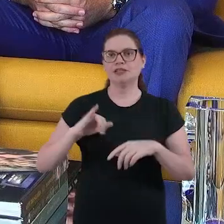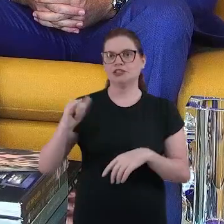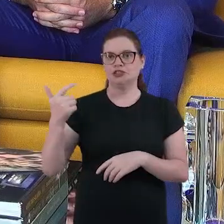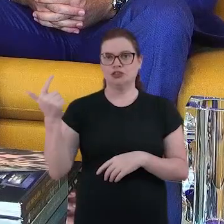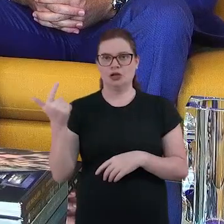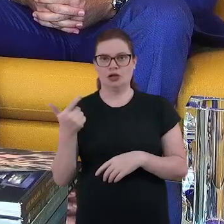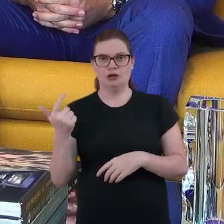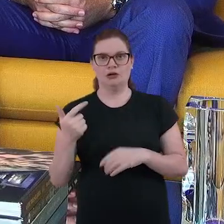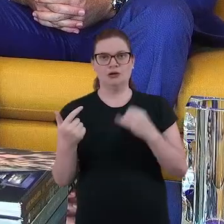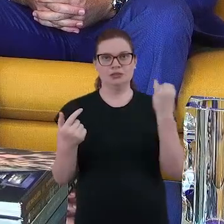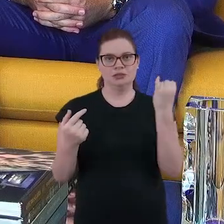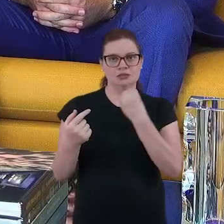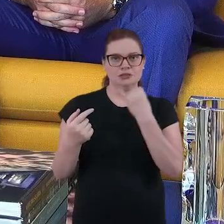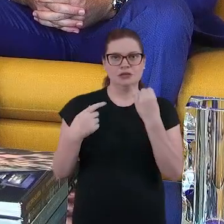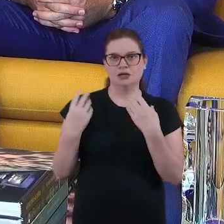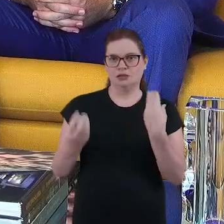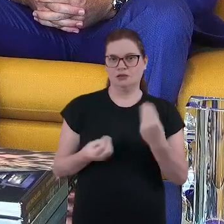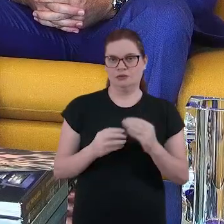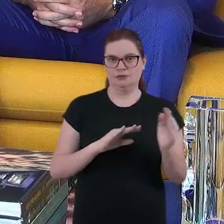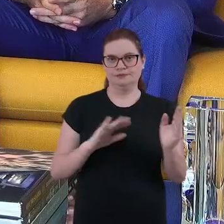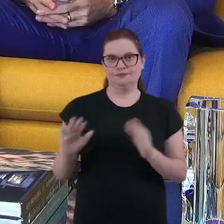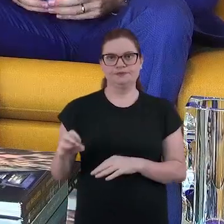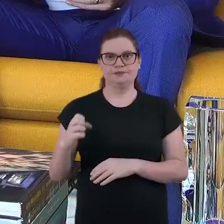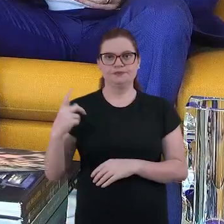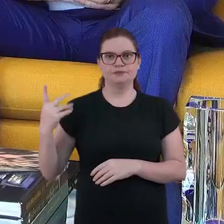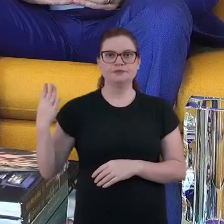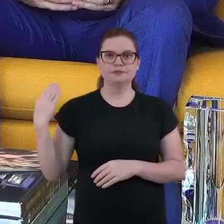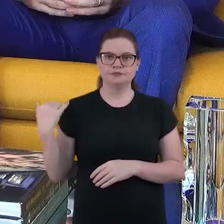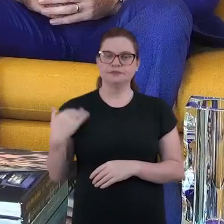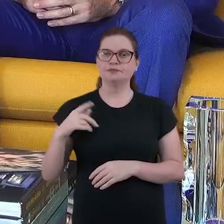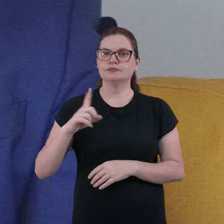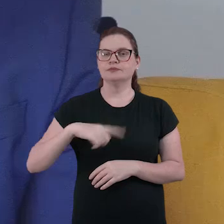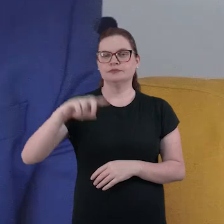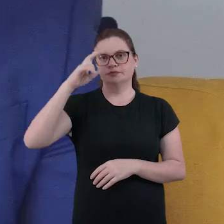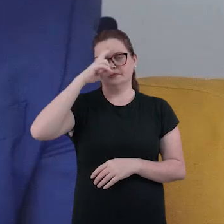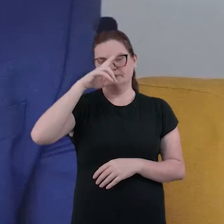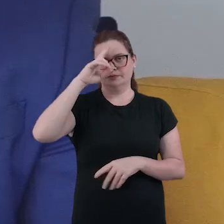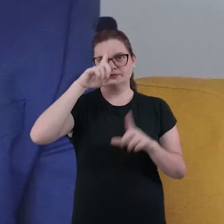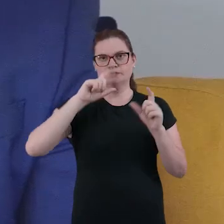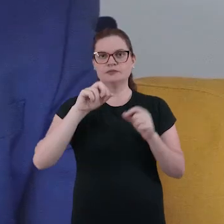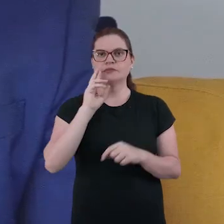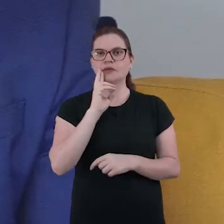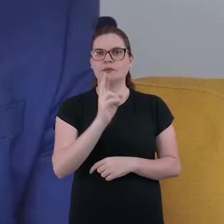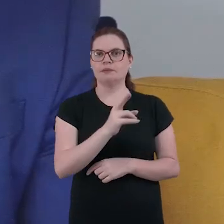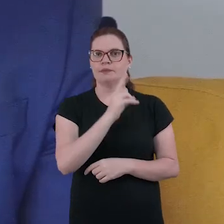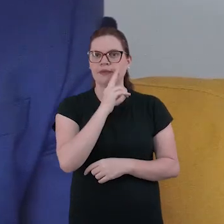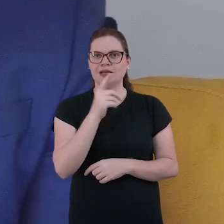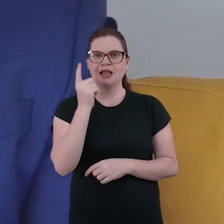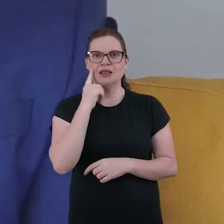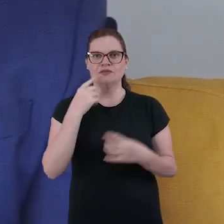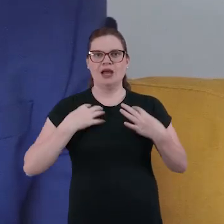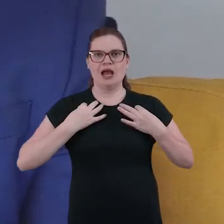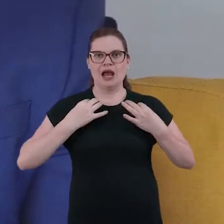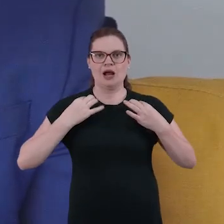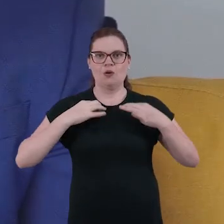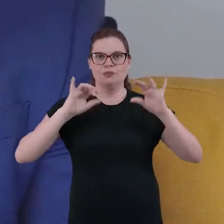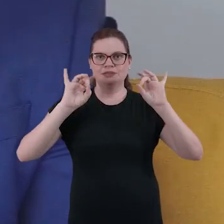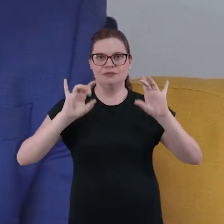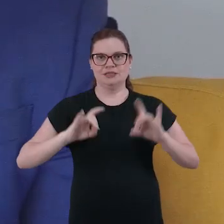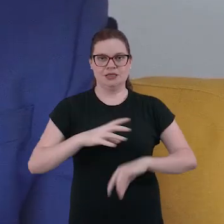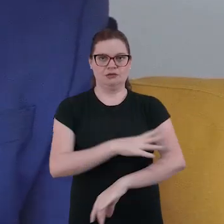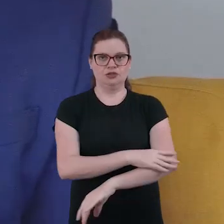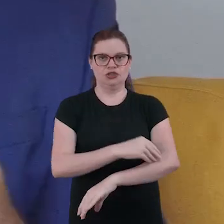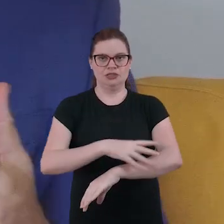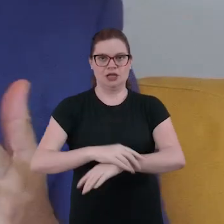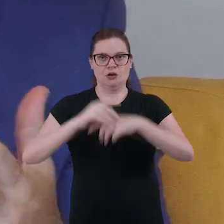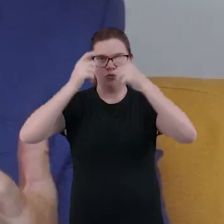diálogo inicial entre Jacó e Isaac? Rapidamente, no episódio anterior, nós lembramos que a Rebeca ela pega as